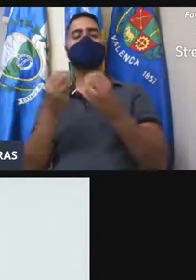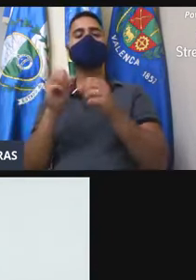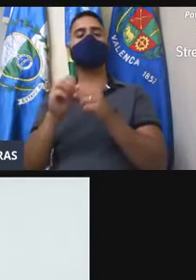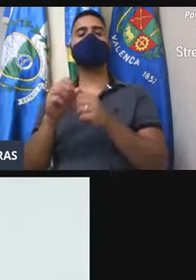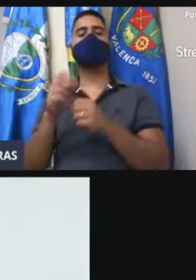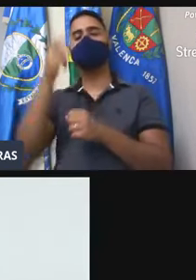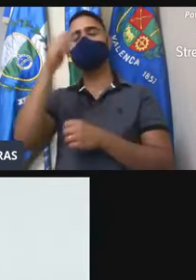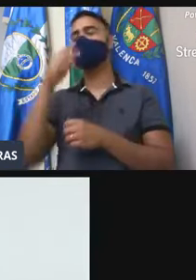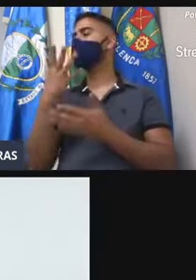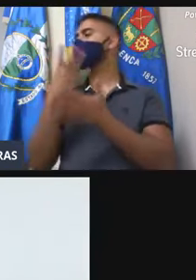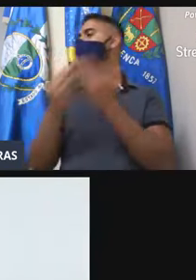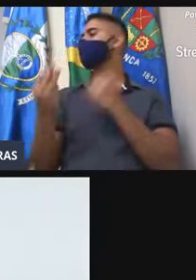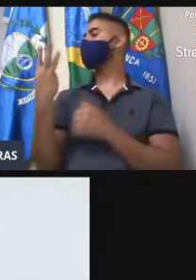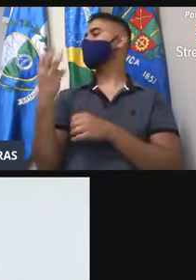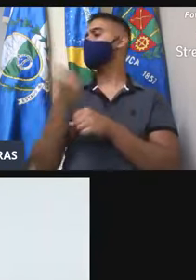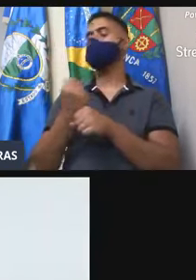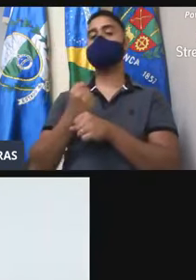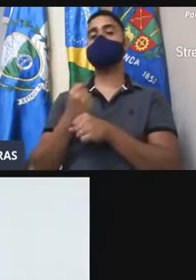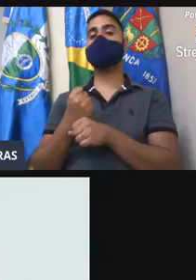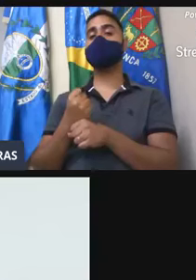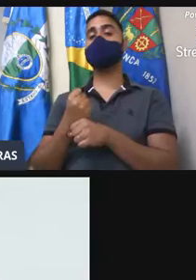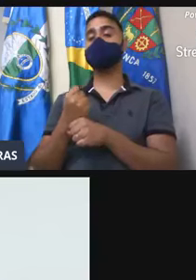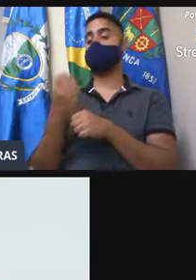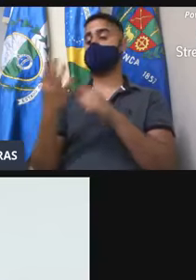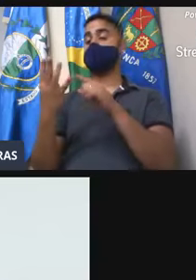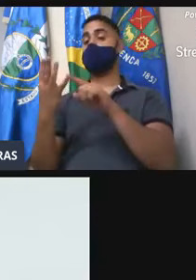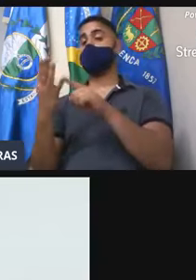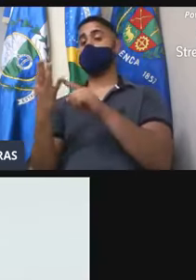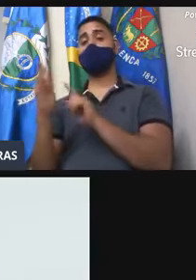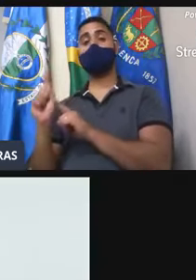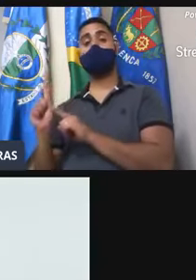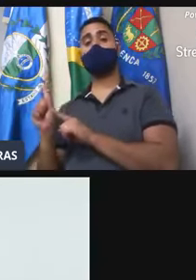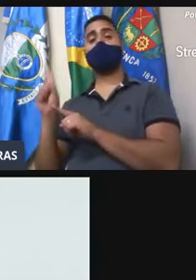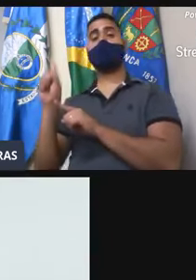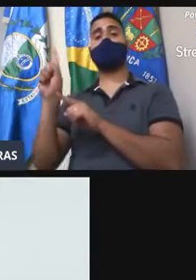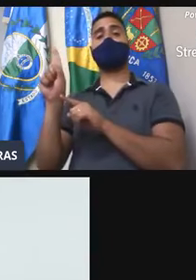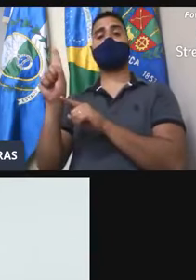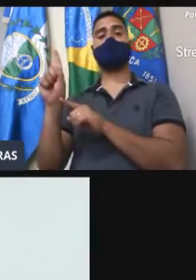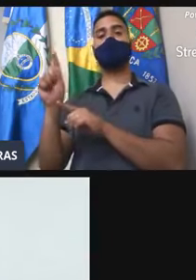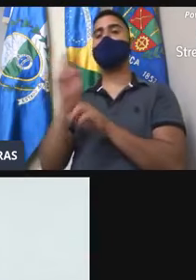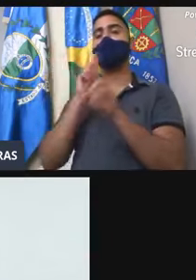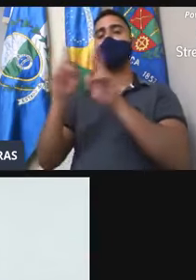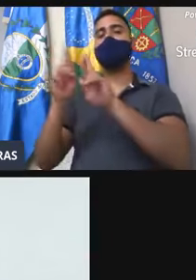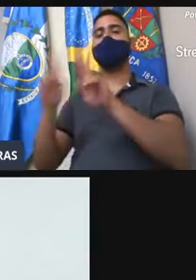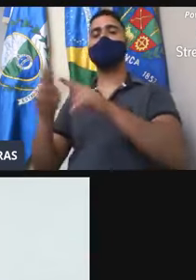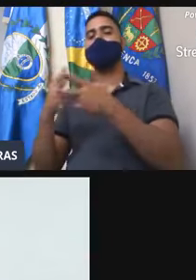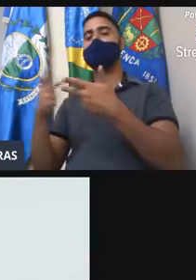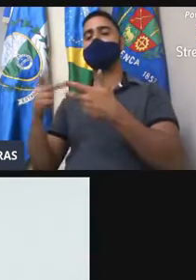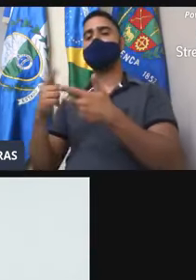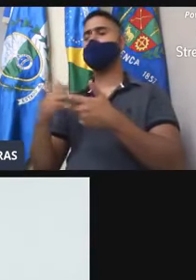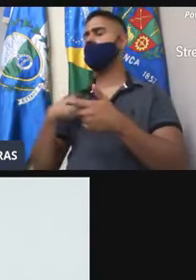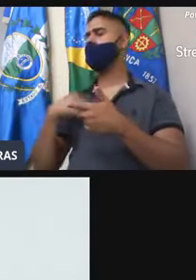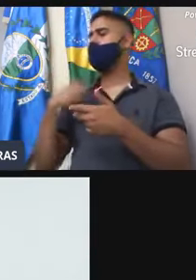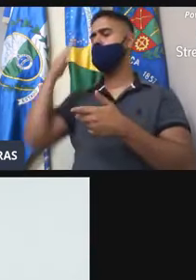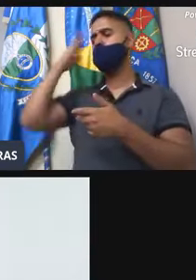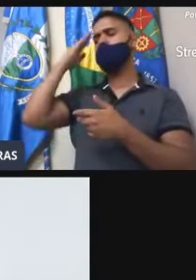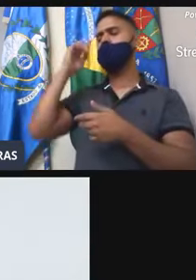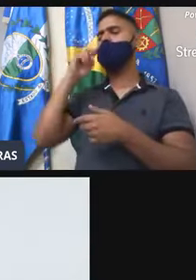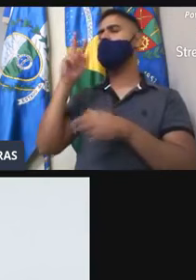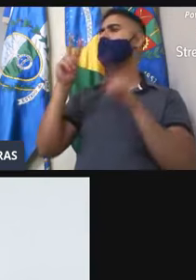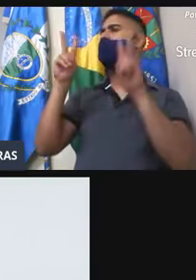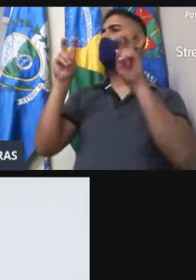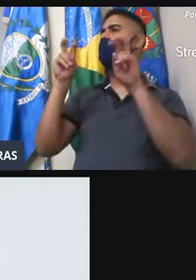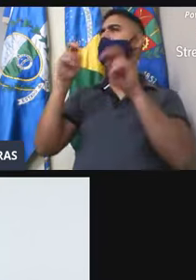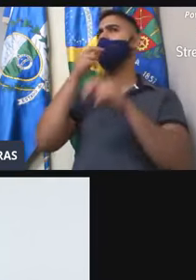somem durante 3 anos e aparecem no último ano dando solução fácil para um monte de problema difícil. E eu vi hoje, eu vi um termo, o vereador